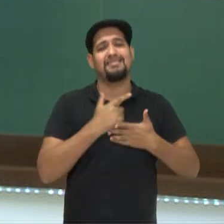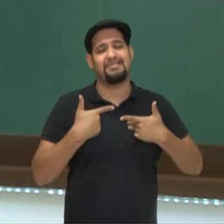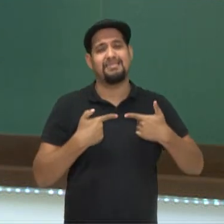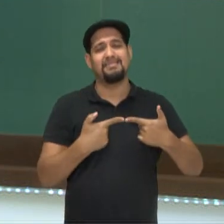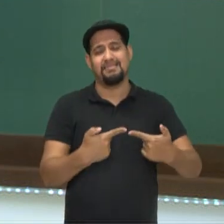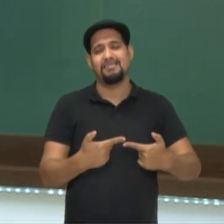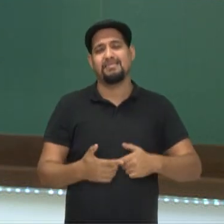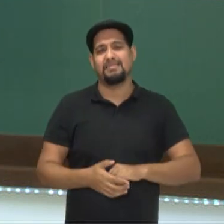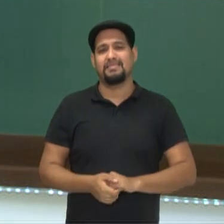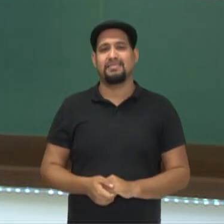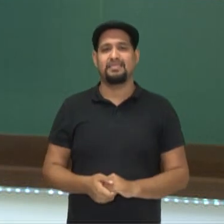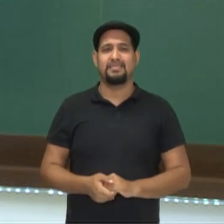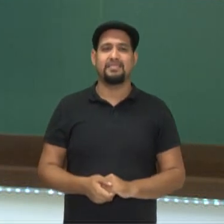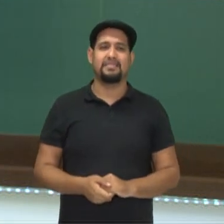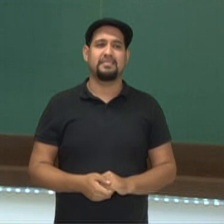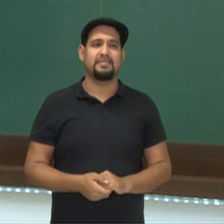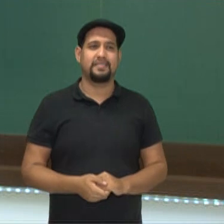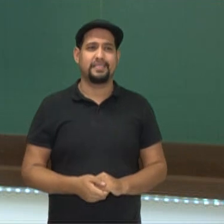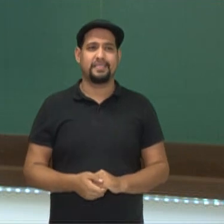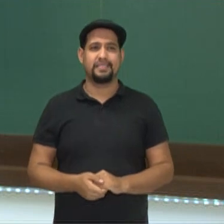Tá bom?